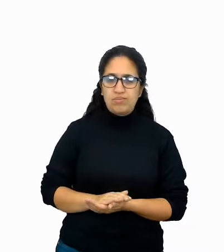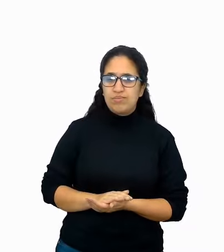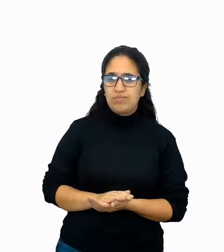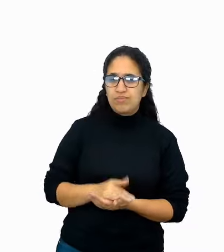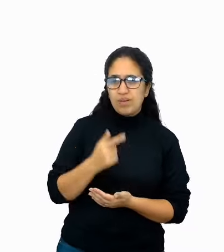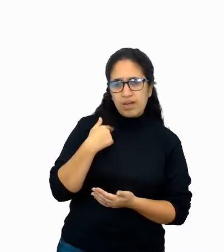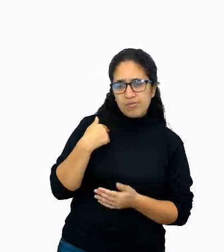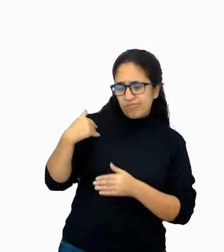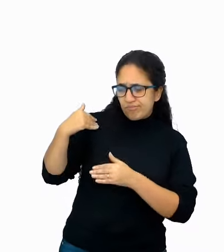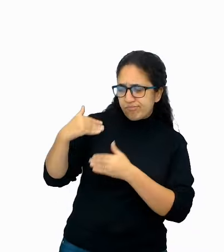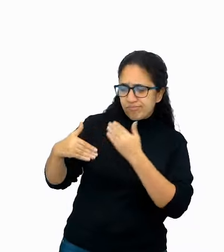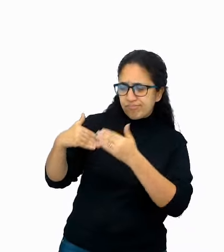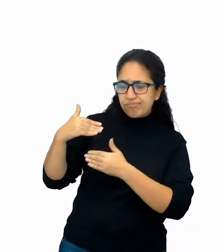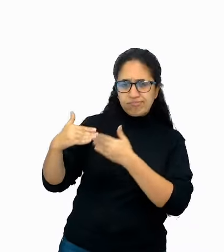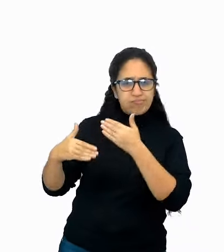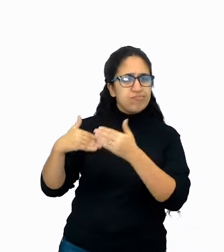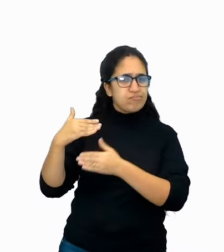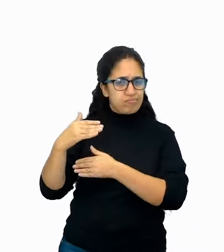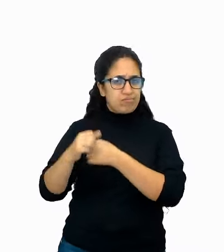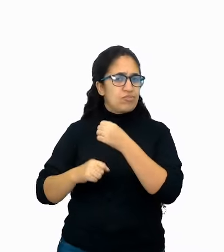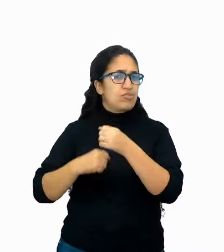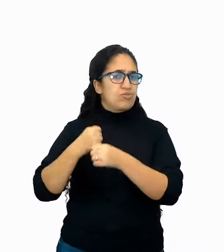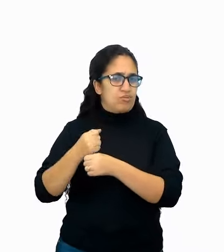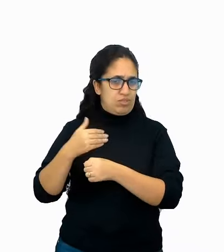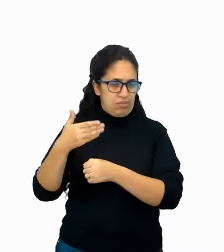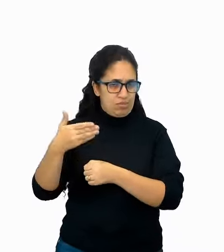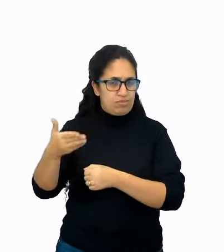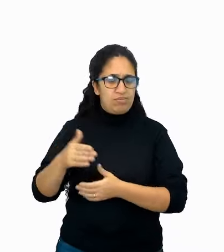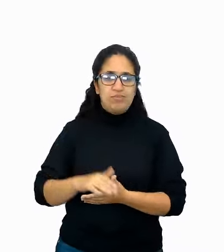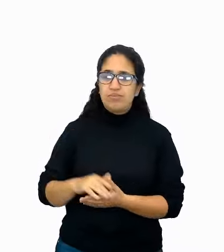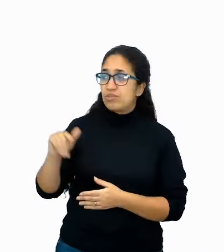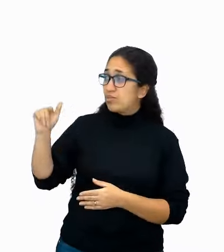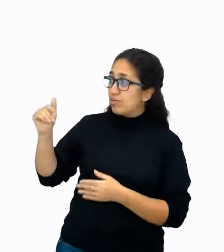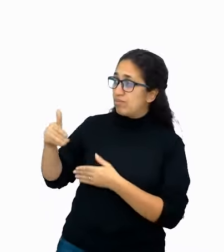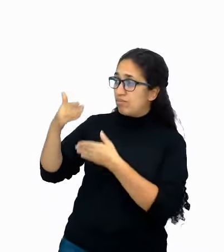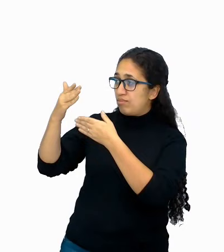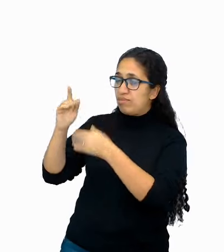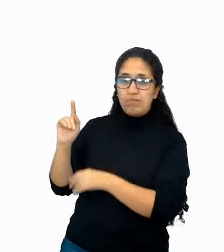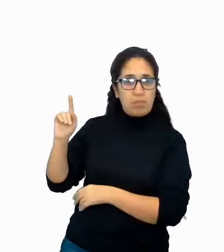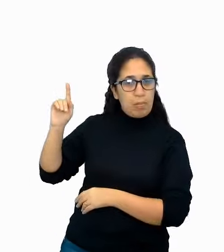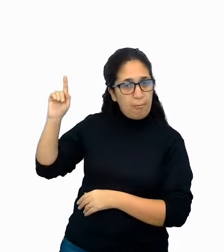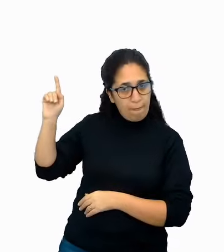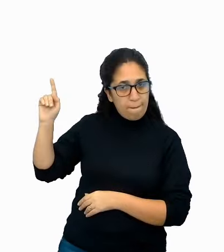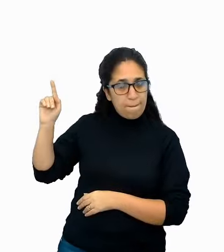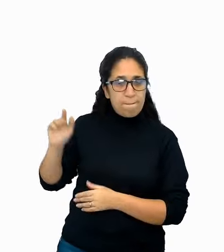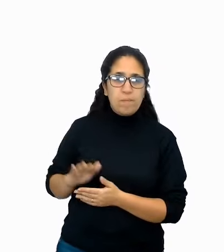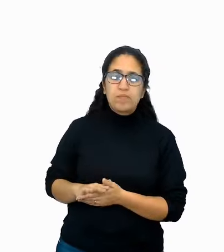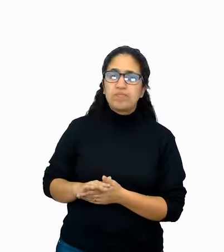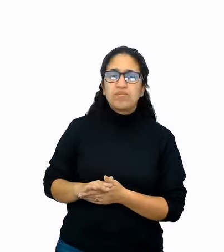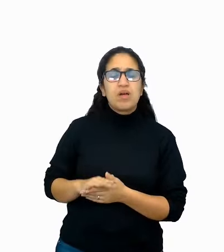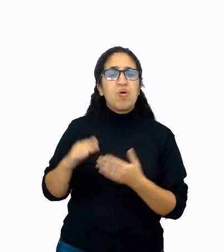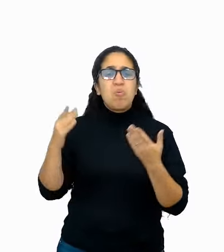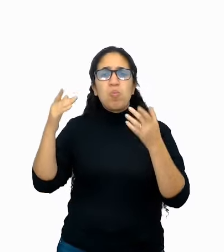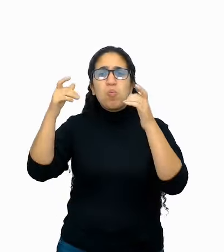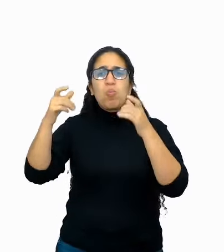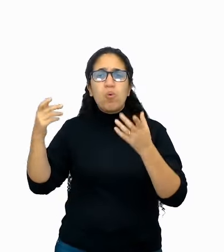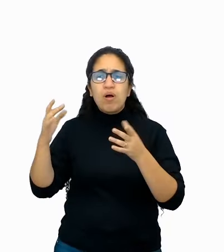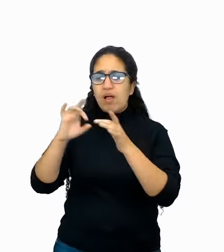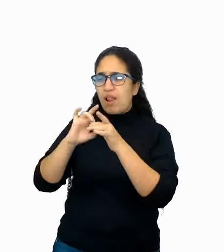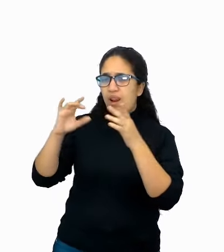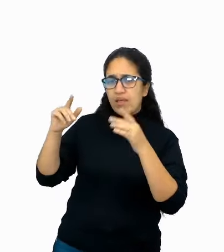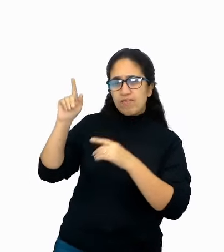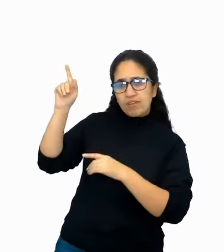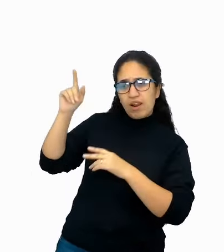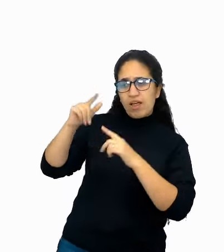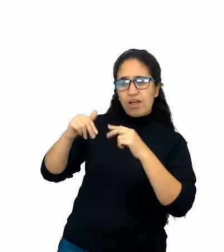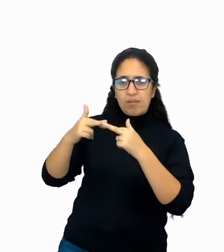sua trajetória para o ano seguinte. No próximo slide, indicaremos onde está disponibilizado o material